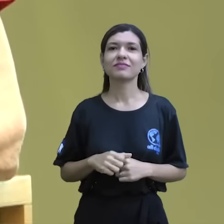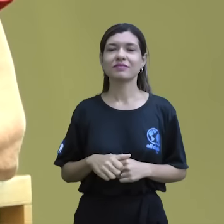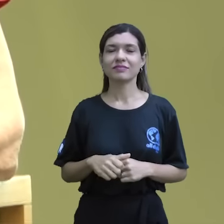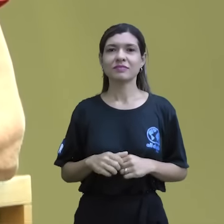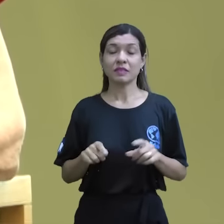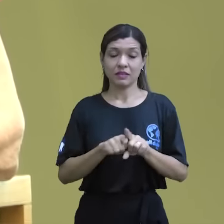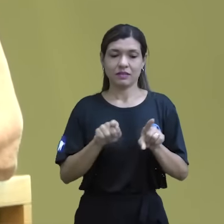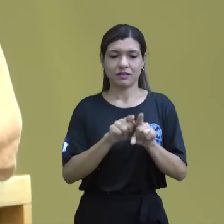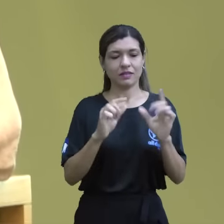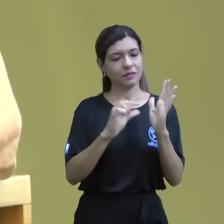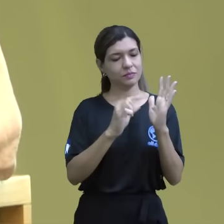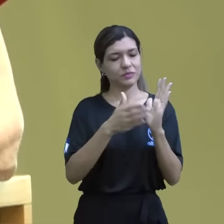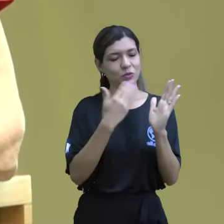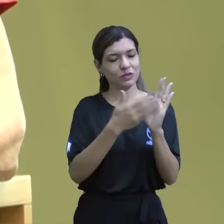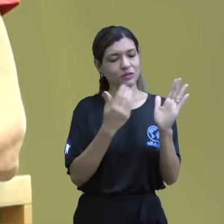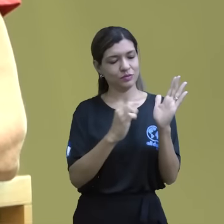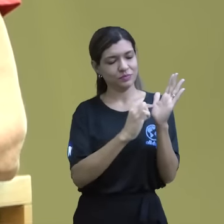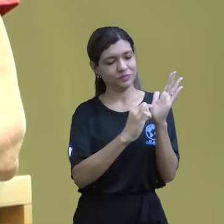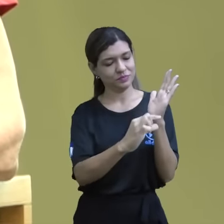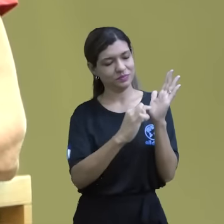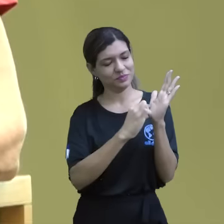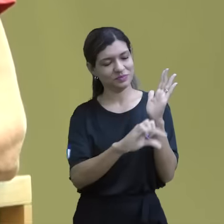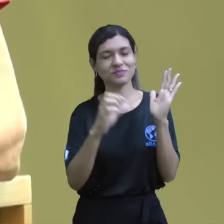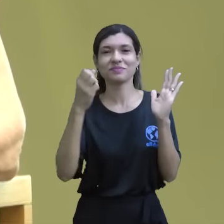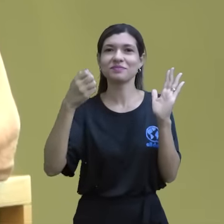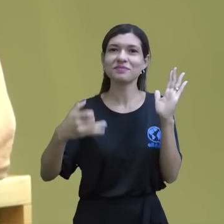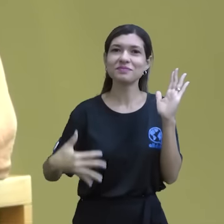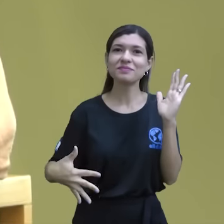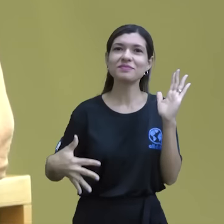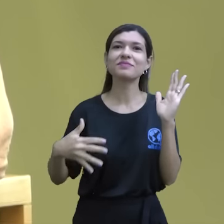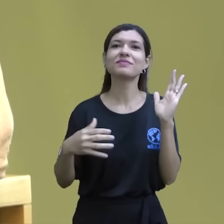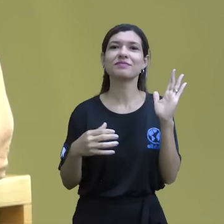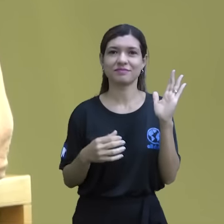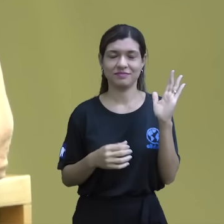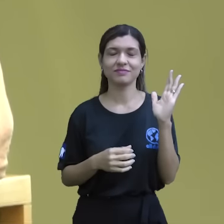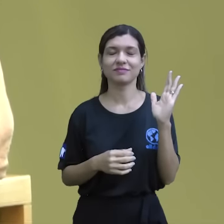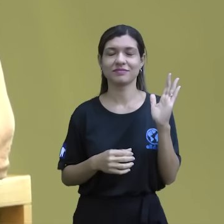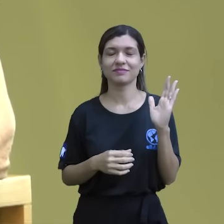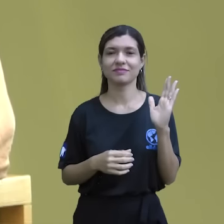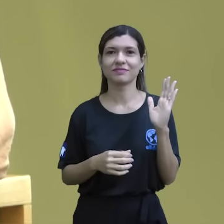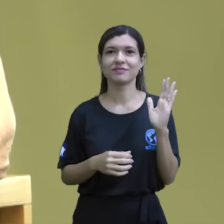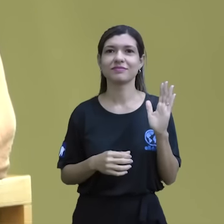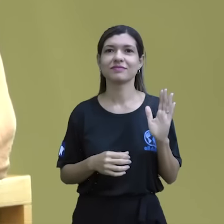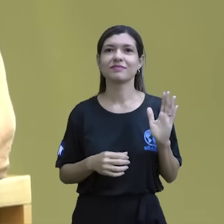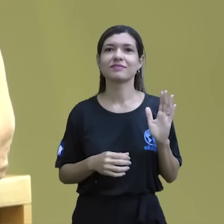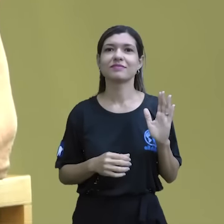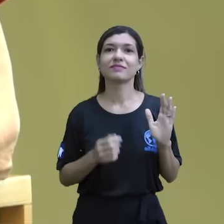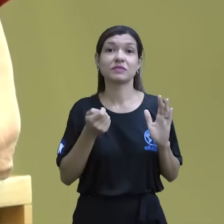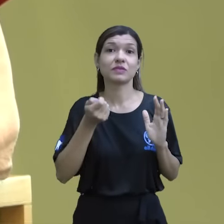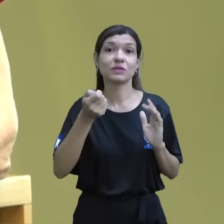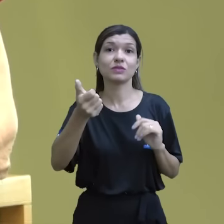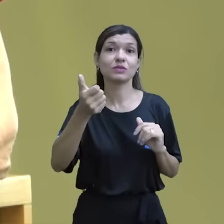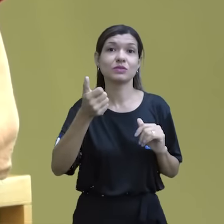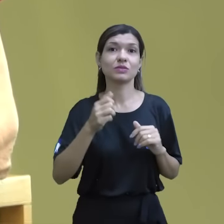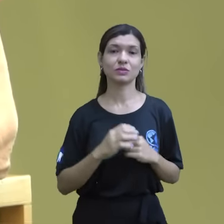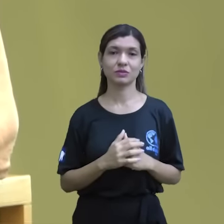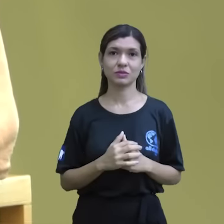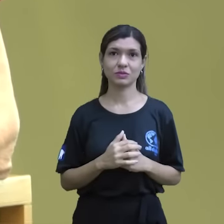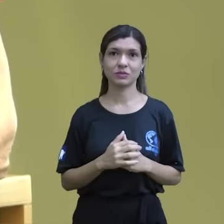grande clássico, que é O Homem que Sabia Javanês, né? Que é de 1911. E, no Homem que Sabia